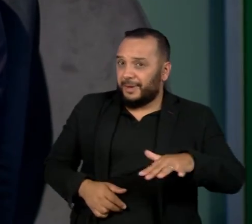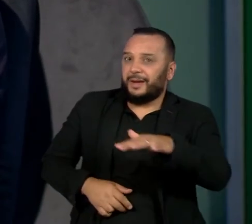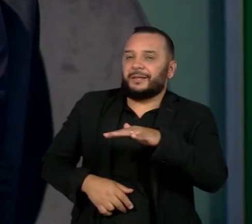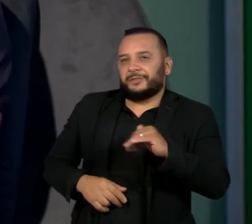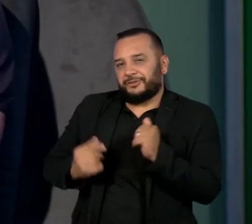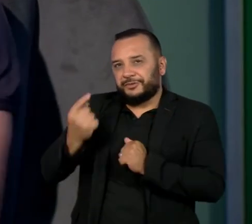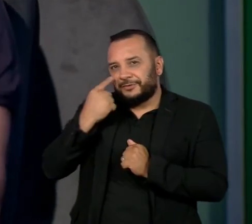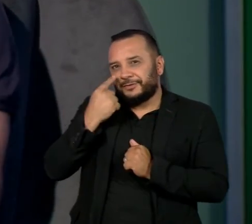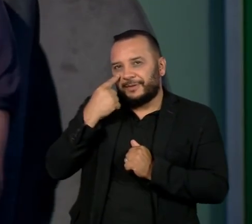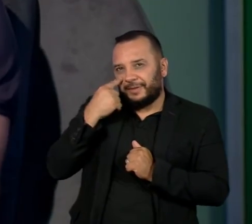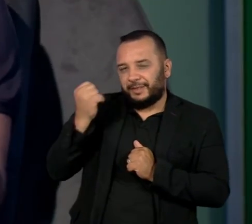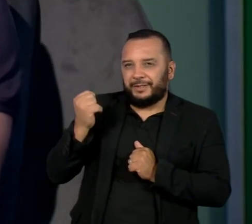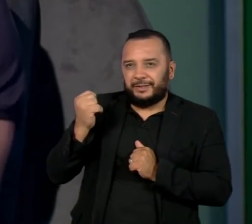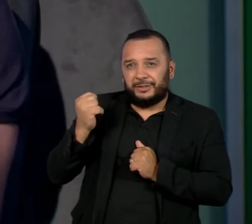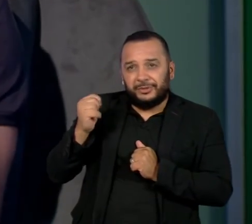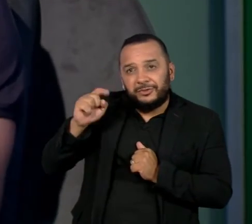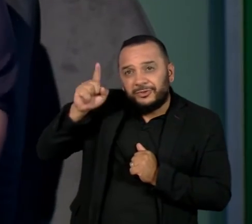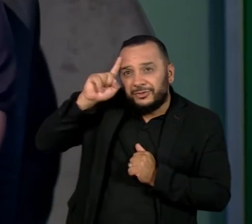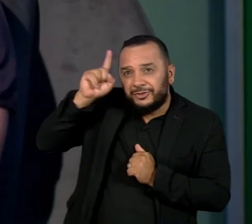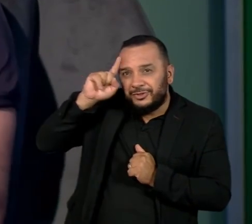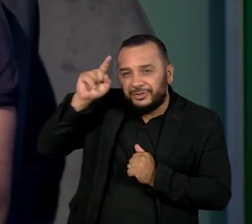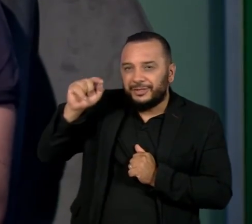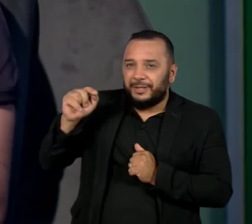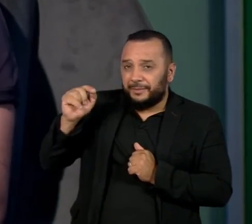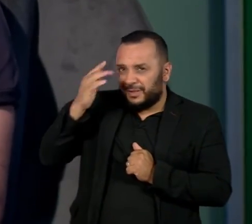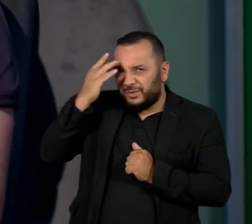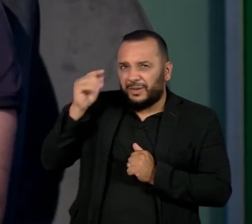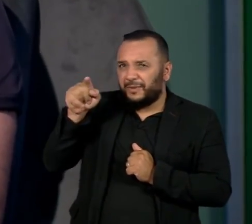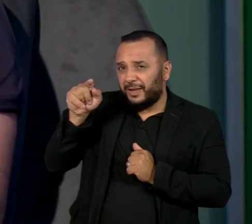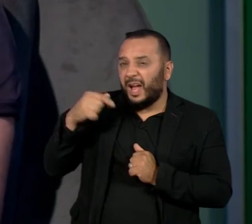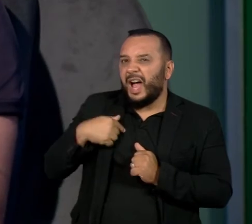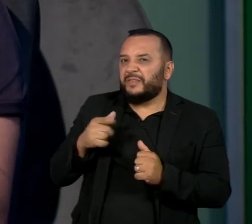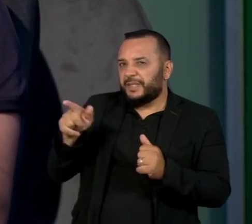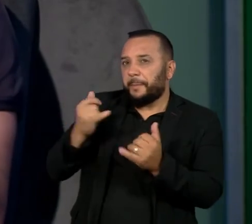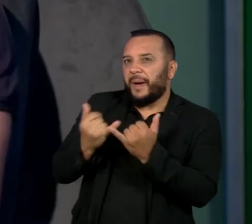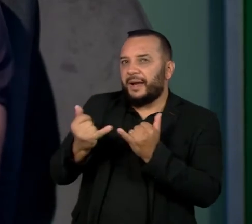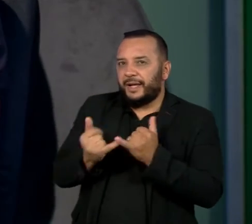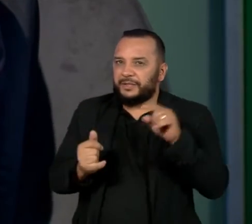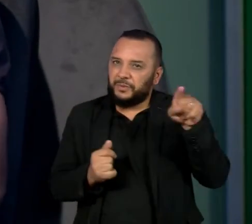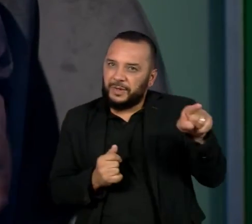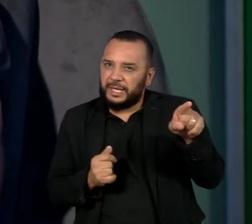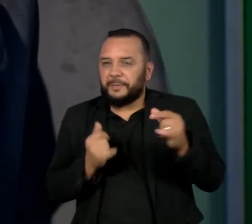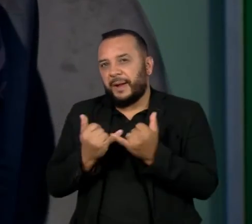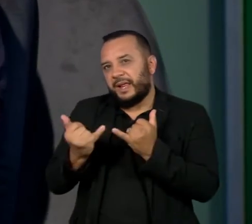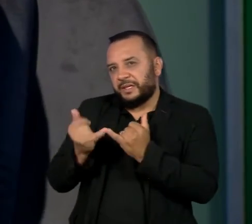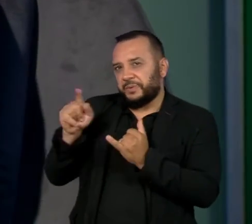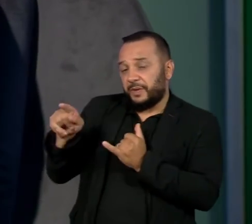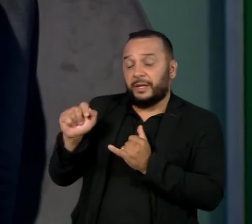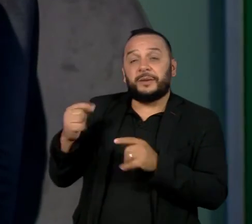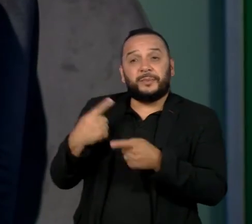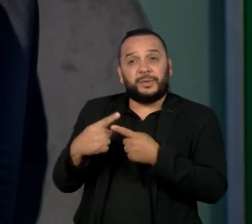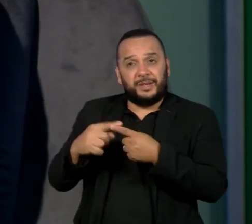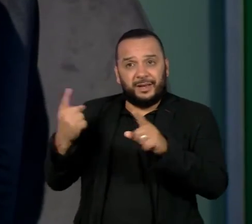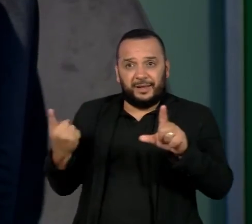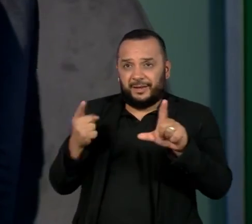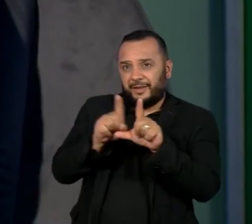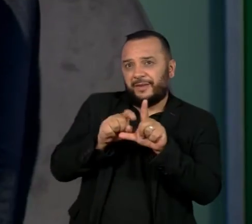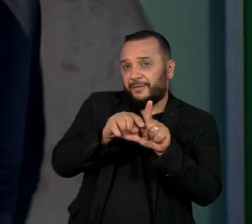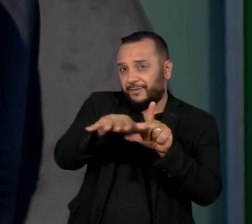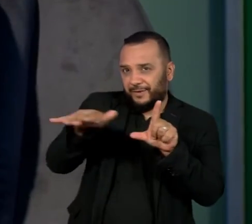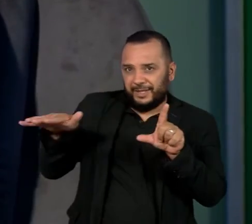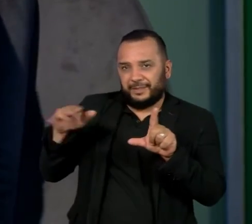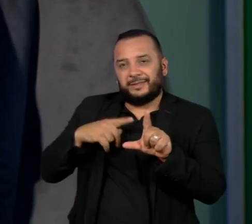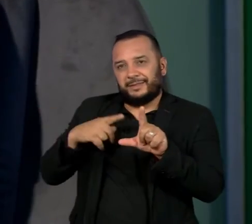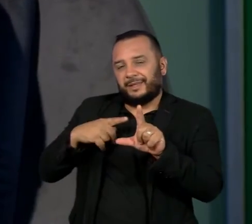nosso dia a dia, com certeza em algum lugar alguém vai falar, puta, eu me pareço com essa pessoa. O mercado de influência, ele está muito... O antes e